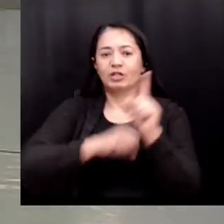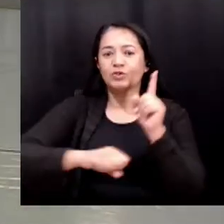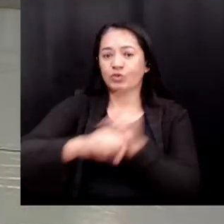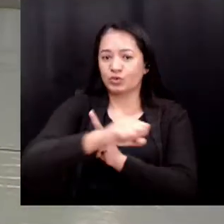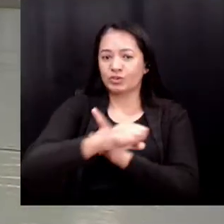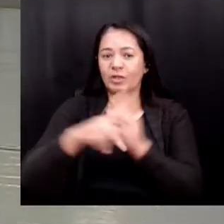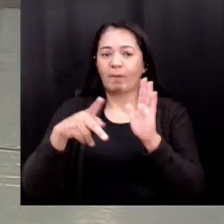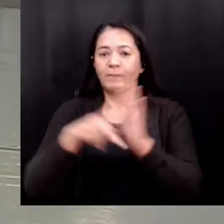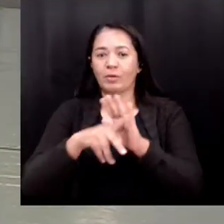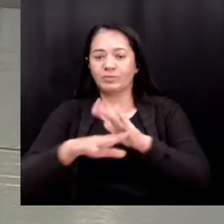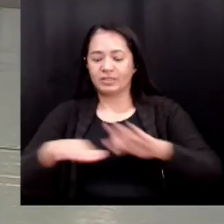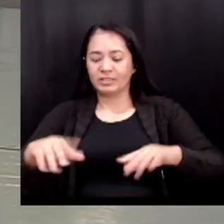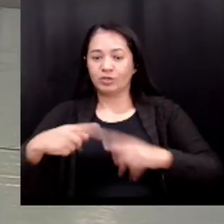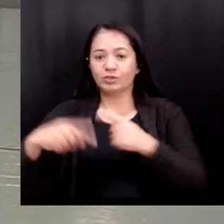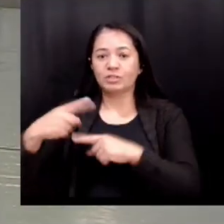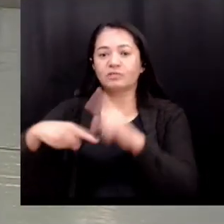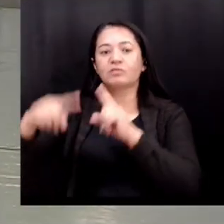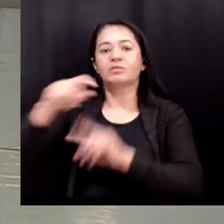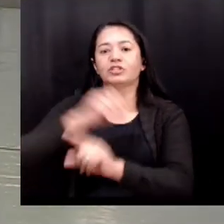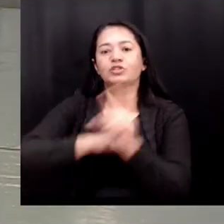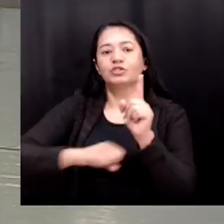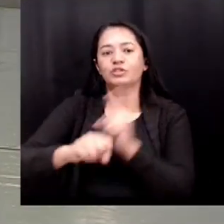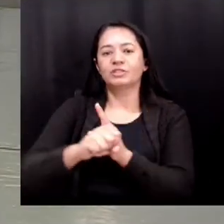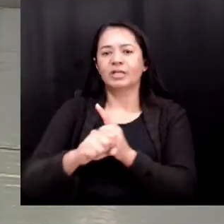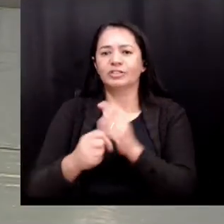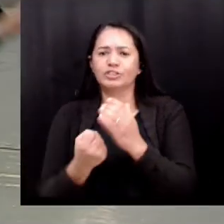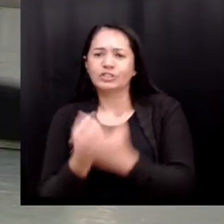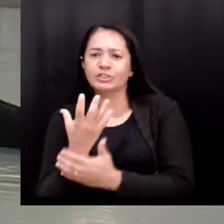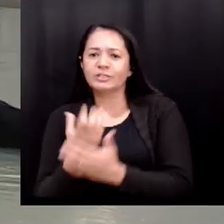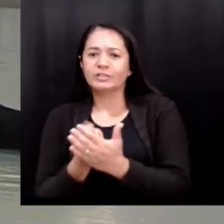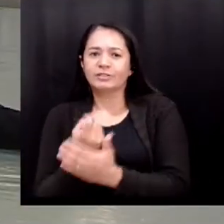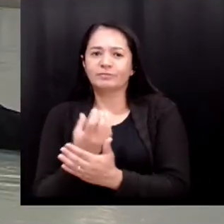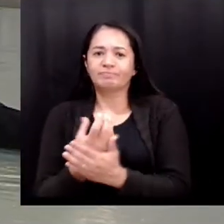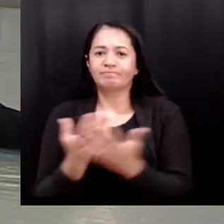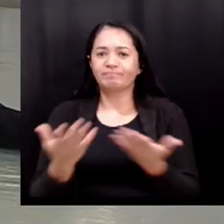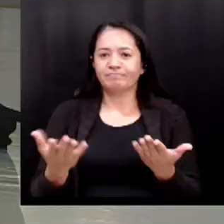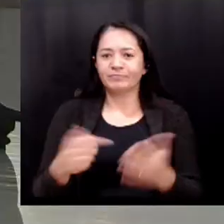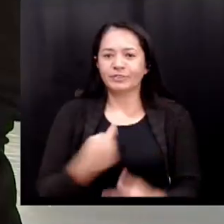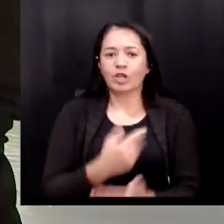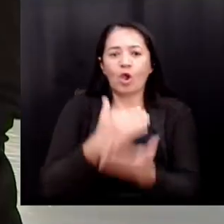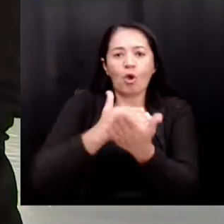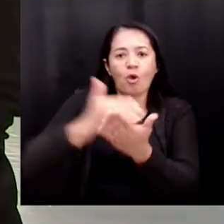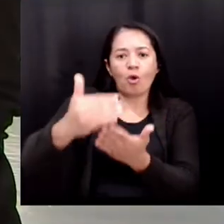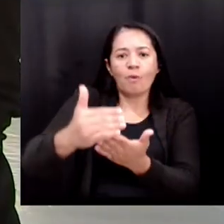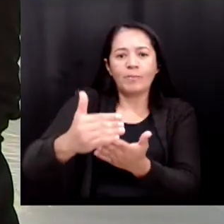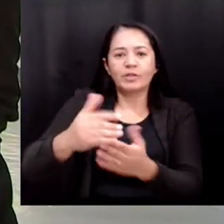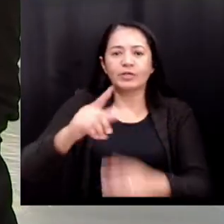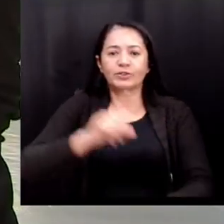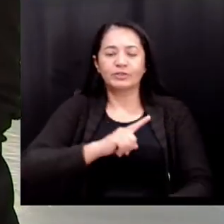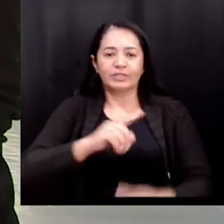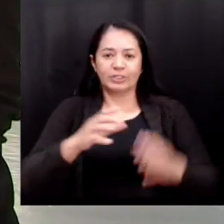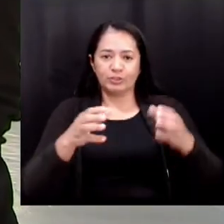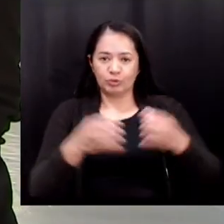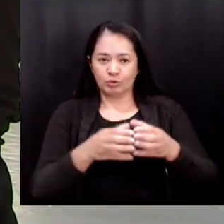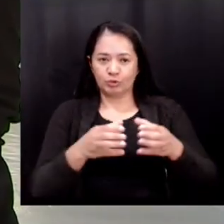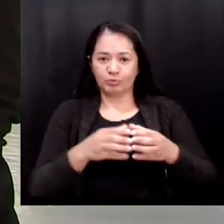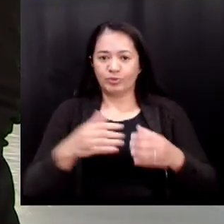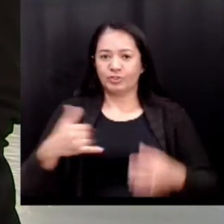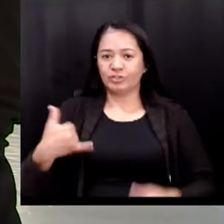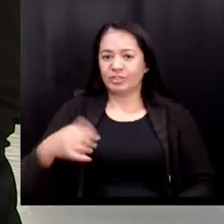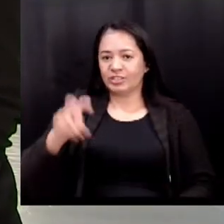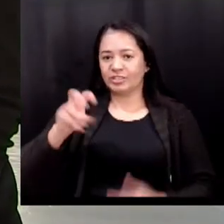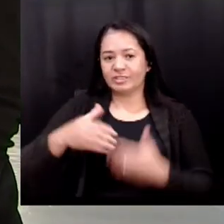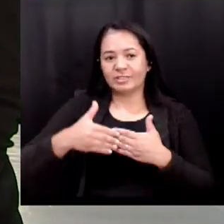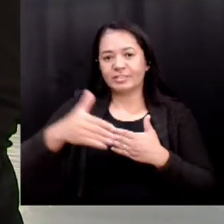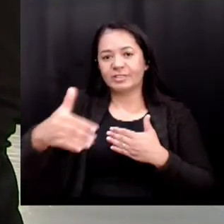social, criatividade. Então eu tenho turmas a partir de 5 anos, então dos 5 aos 8 anos trabalha bastante a